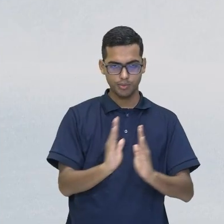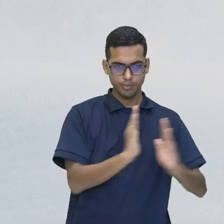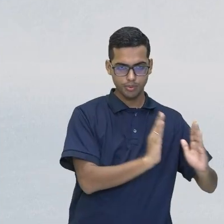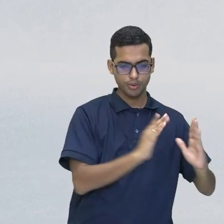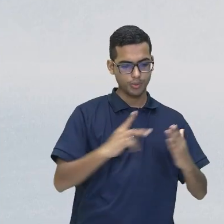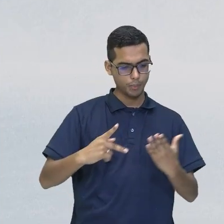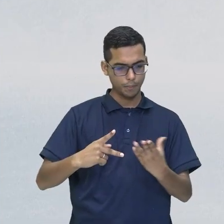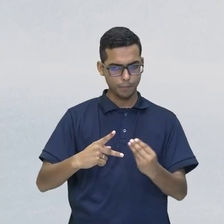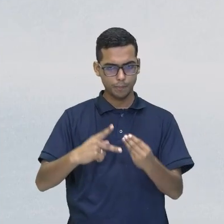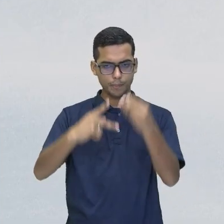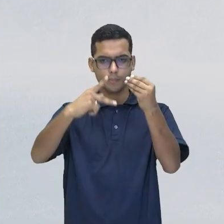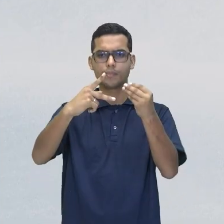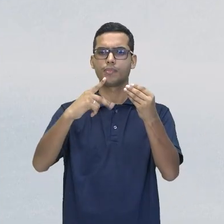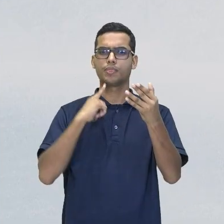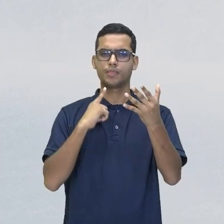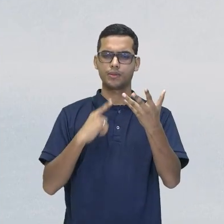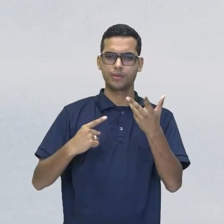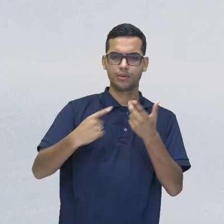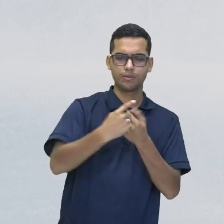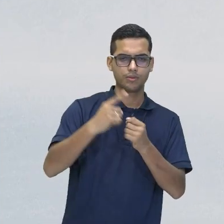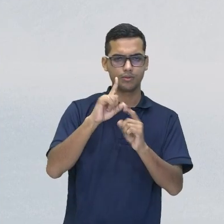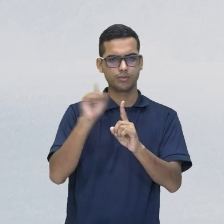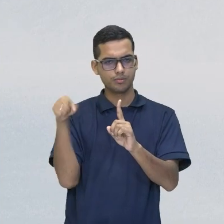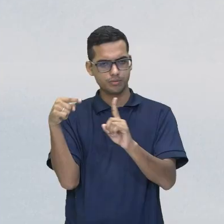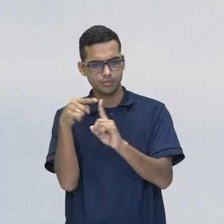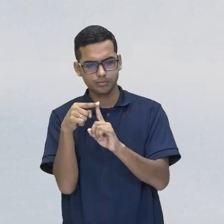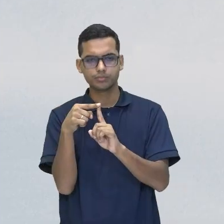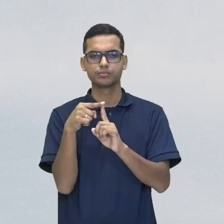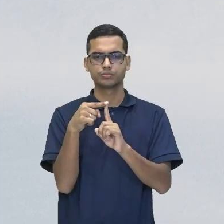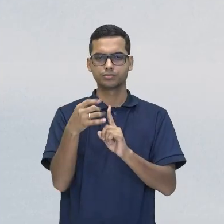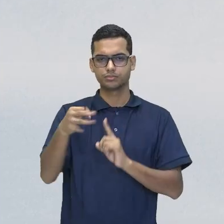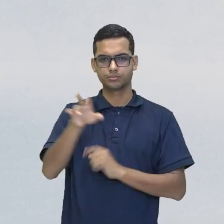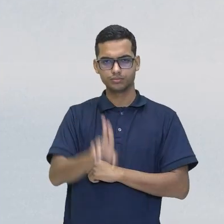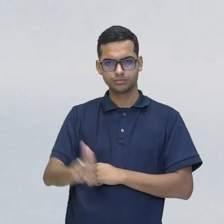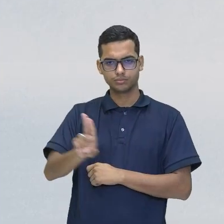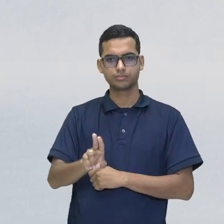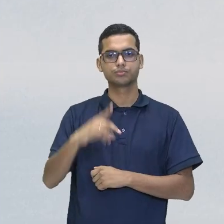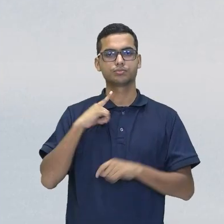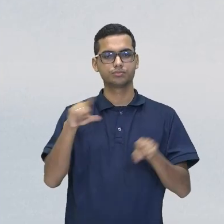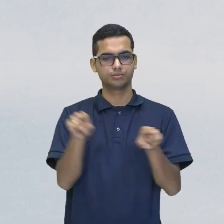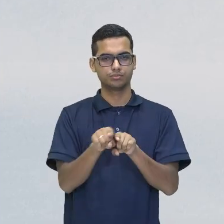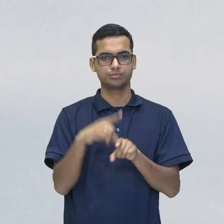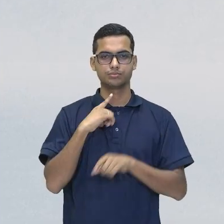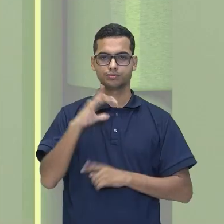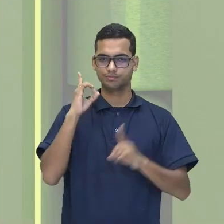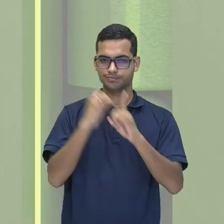tem várias funções, tá bom? Então, fique com Deus e até a próxima.